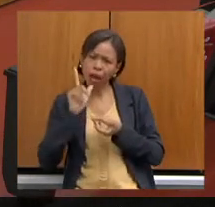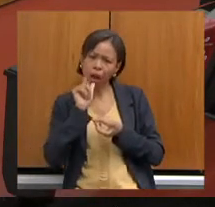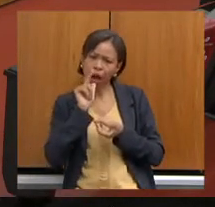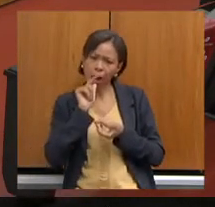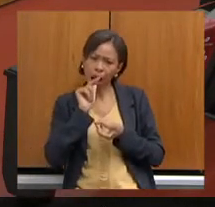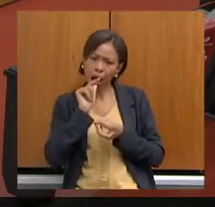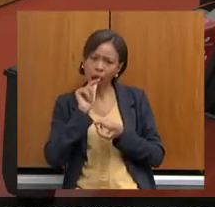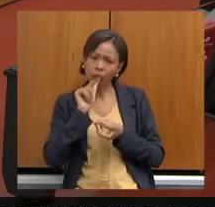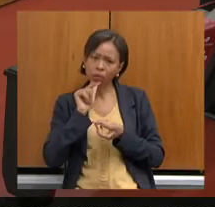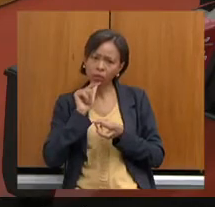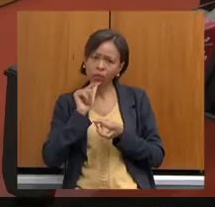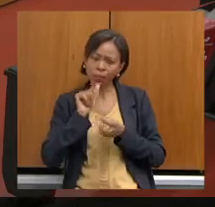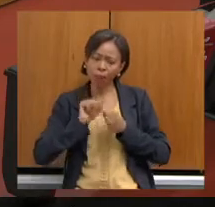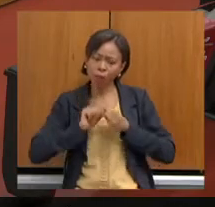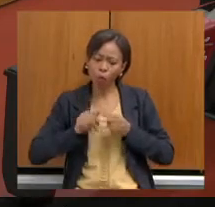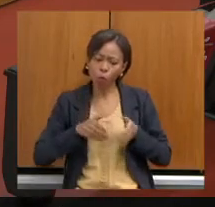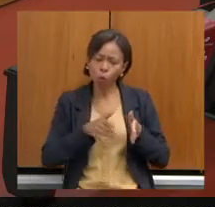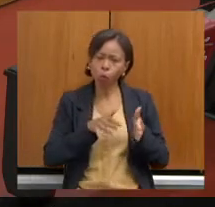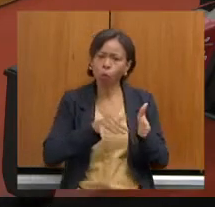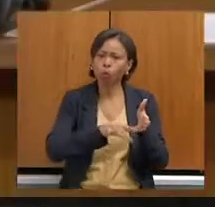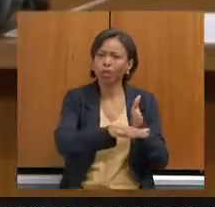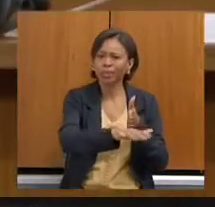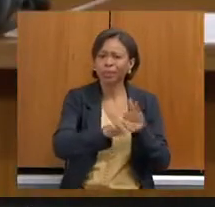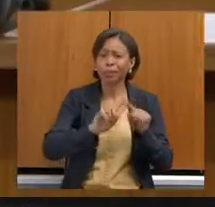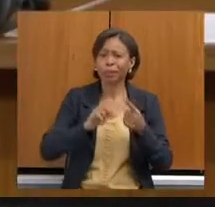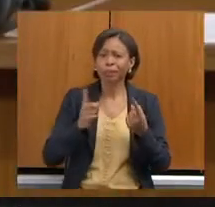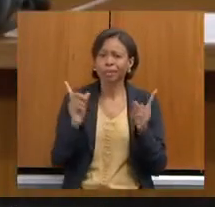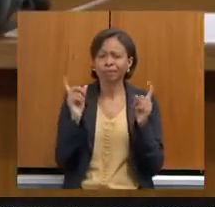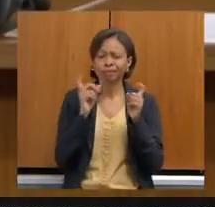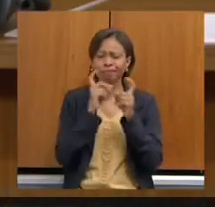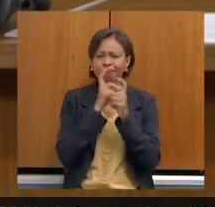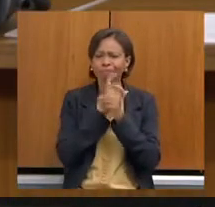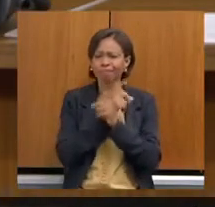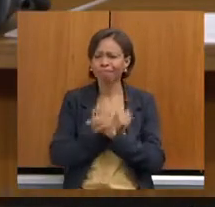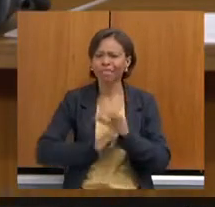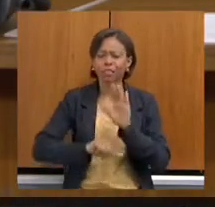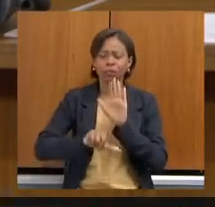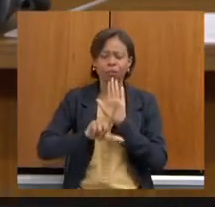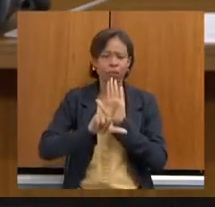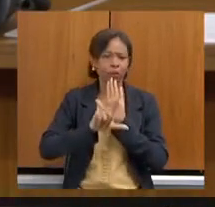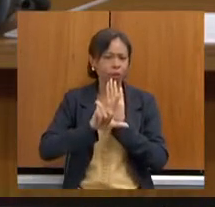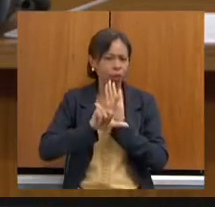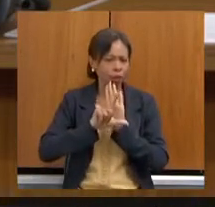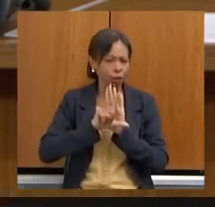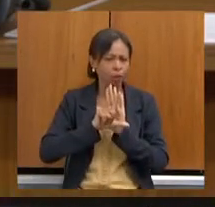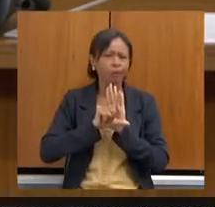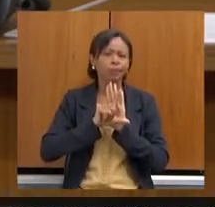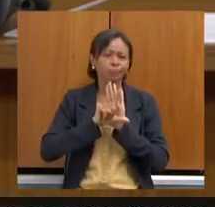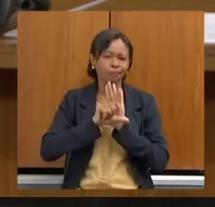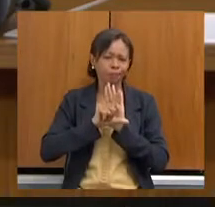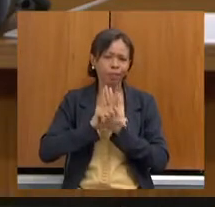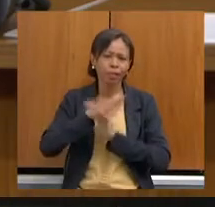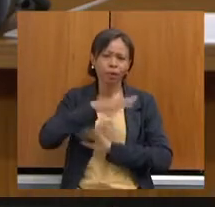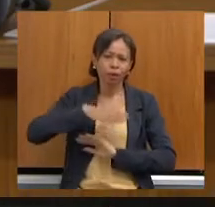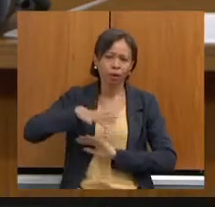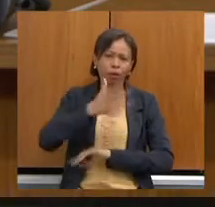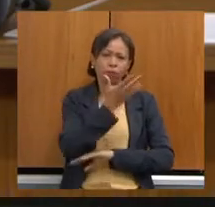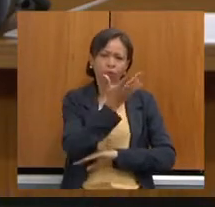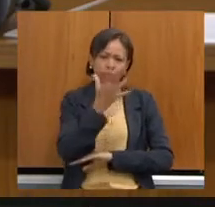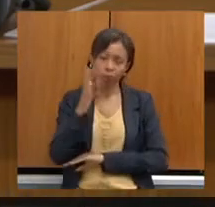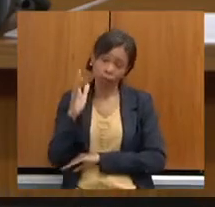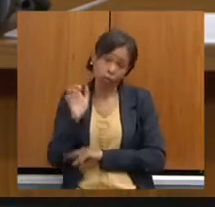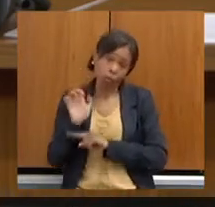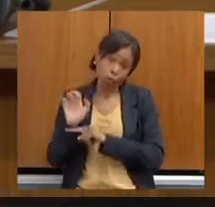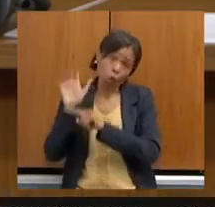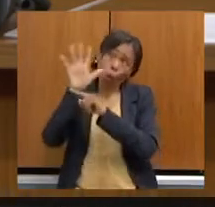da Água de São Francisco temos tantas dificuldades legais ambientais com a capital está água enquanto que outros estados